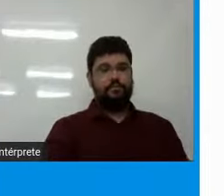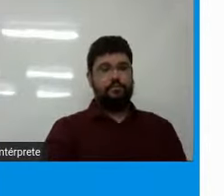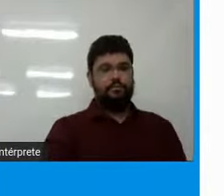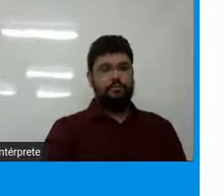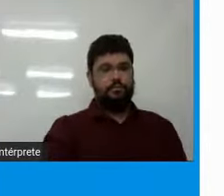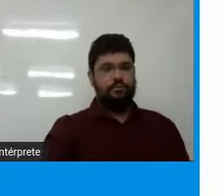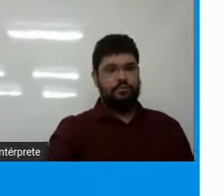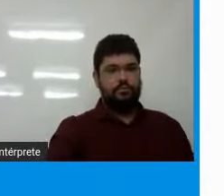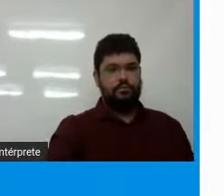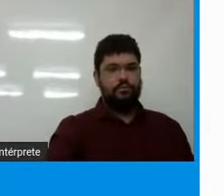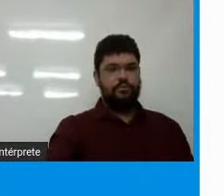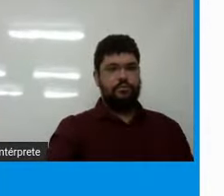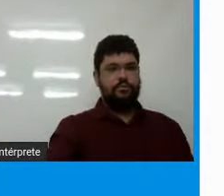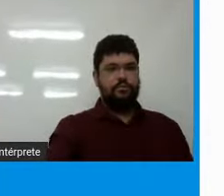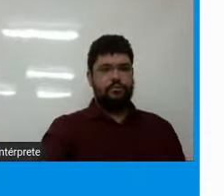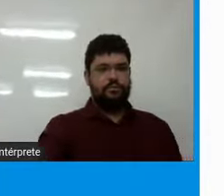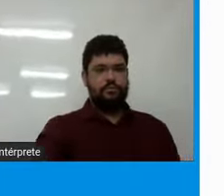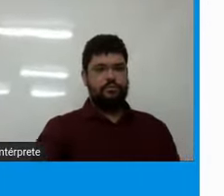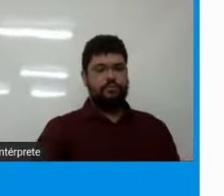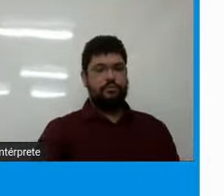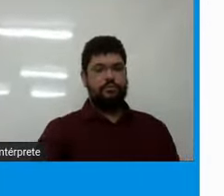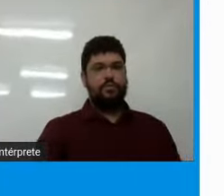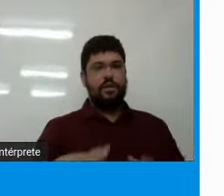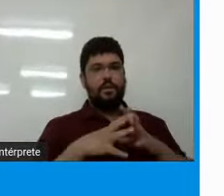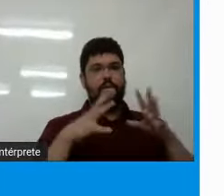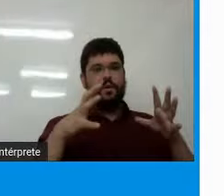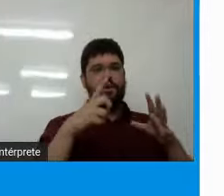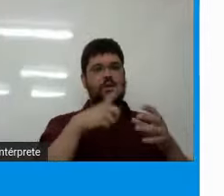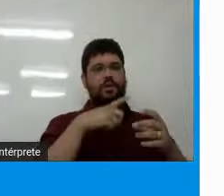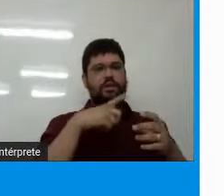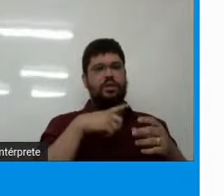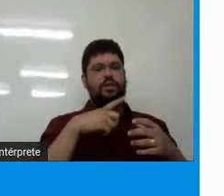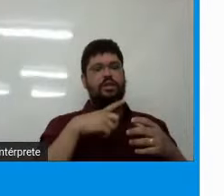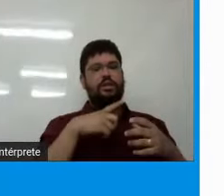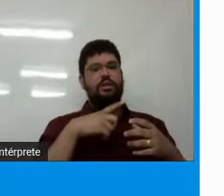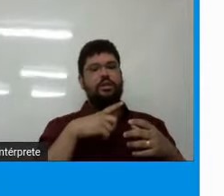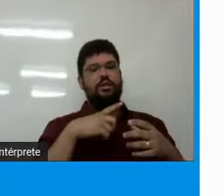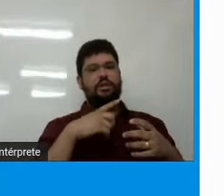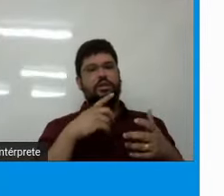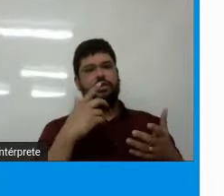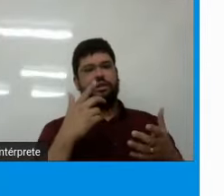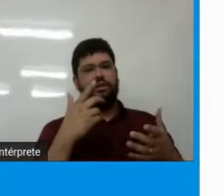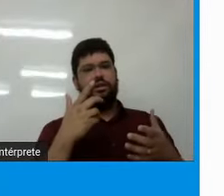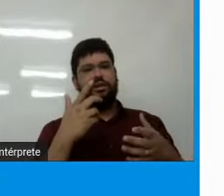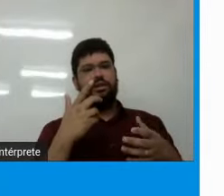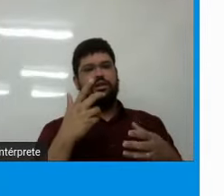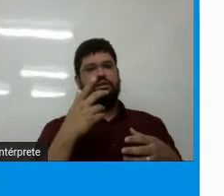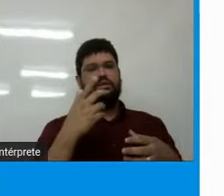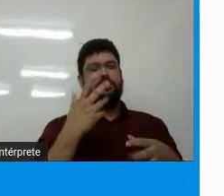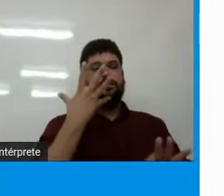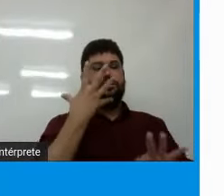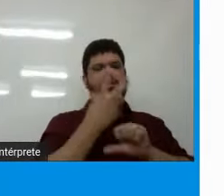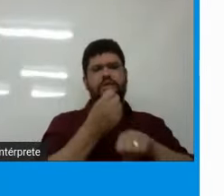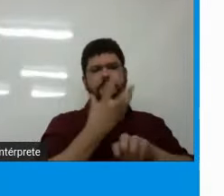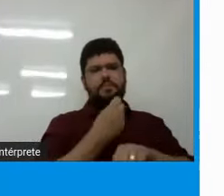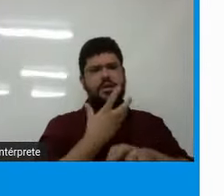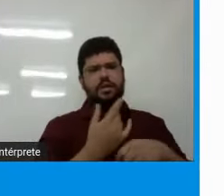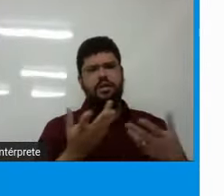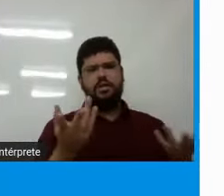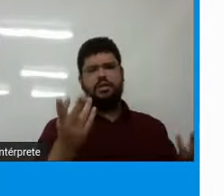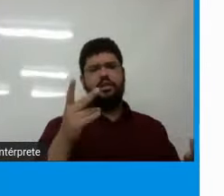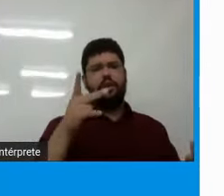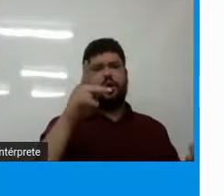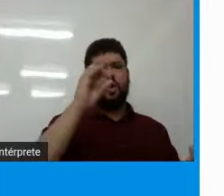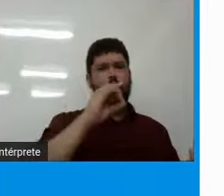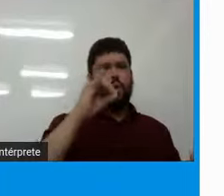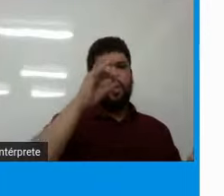aplicativos, WhatsApp, Facebook, Instagram, eles estão dentro do plano de dados da operadora, ou seja, Se você tem um plano, por mais